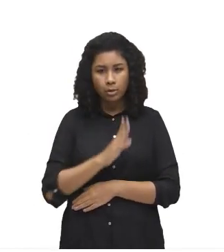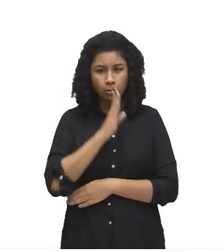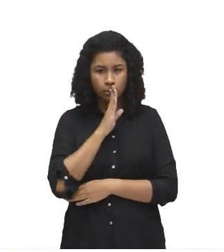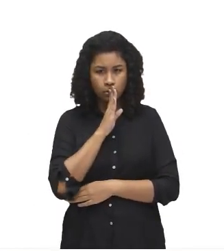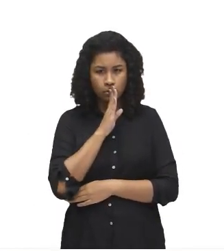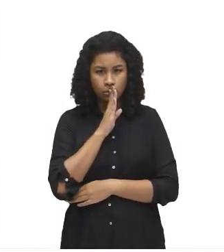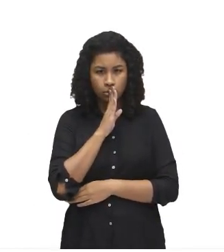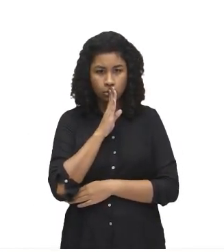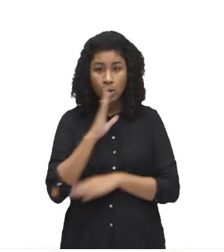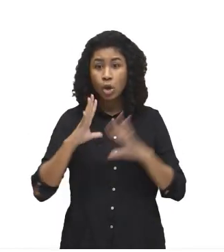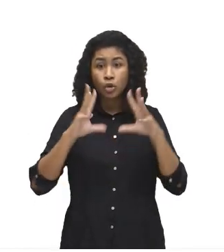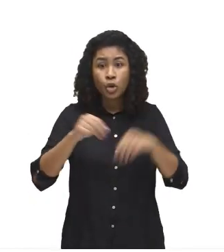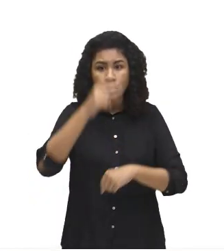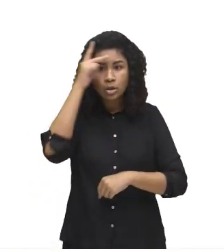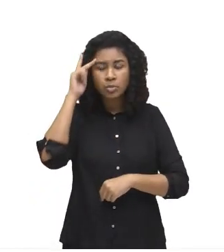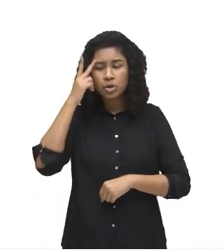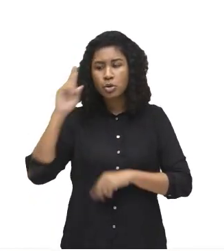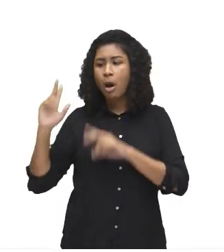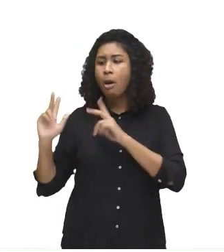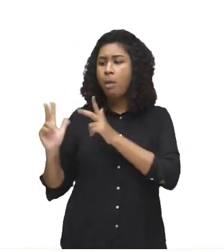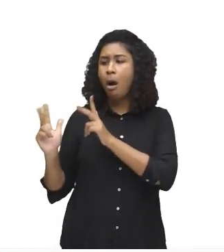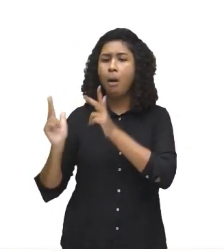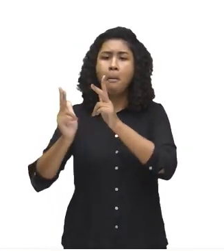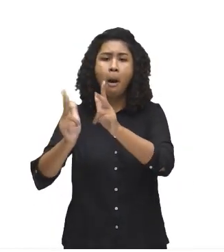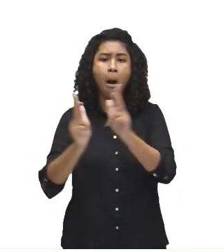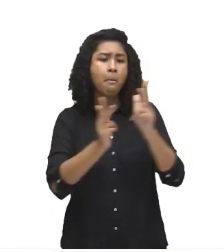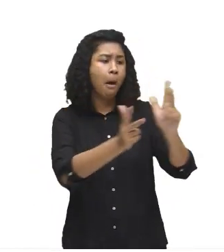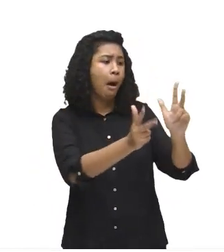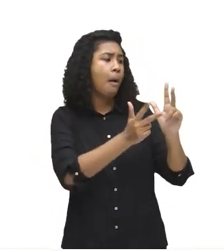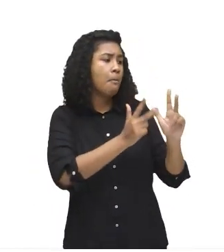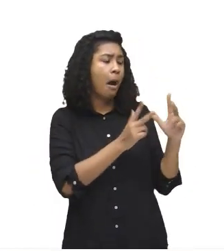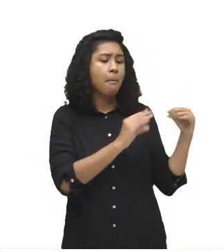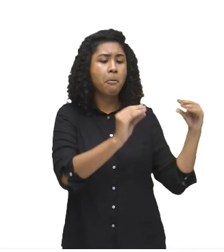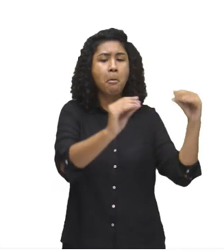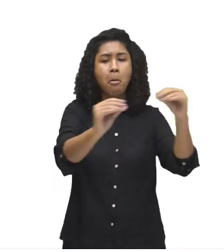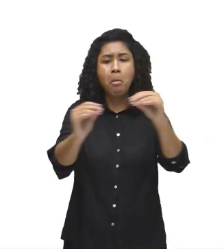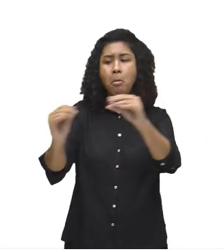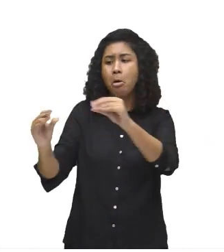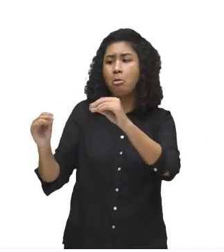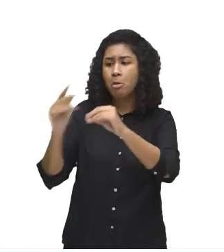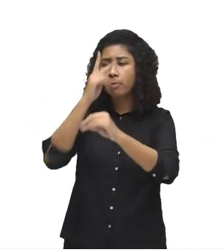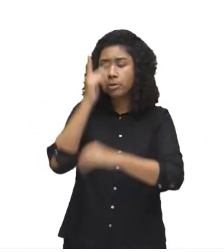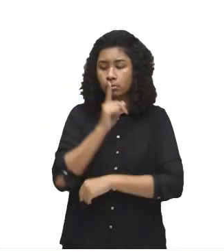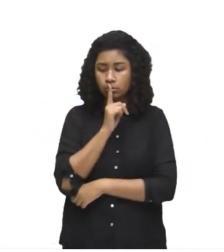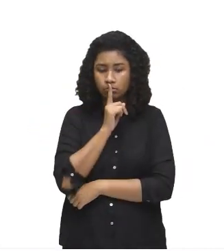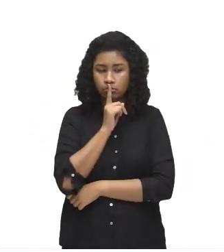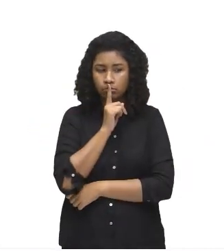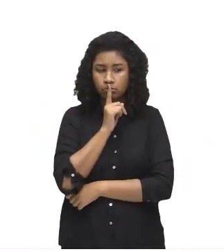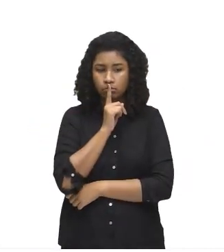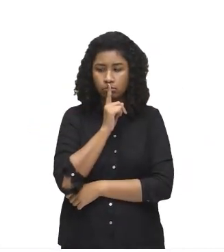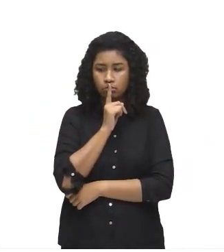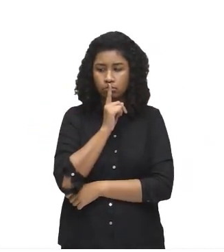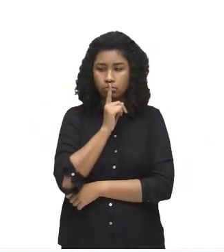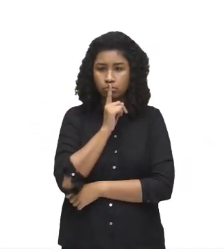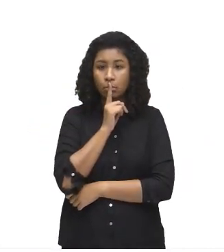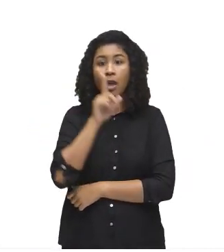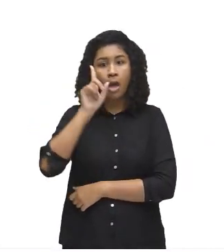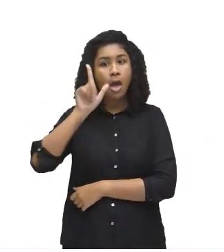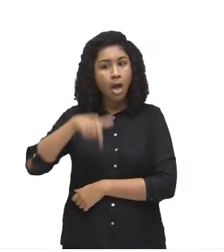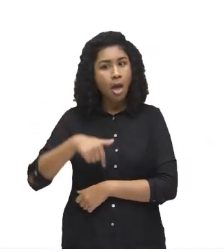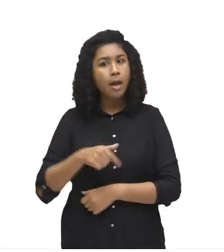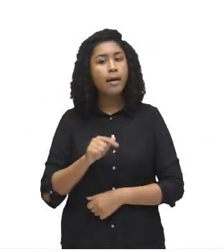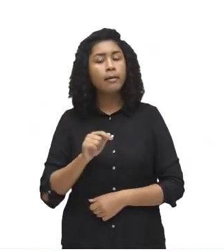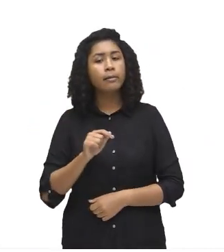mundo conversando e outra pessoa muito calada ali, não diz nada. Você sabe que existe ali uma linguagem não verbal